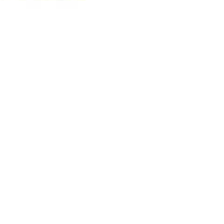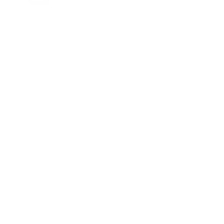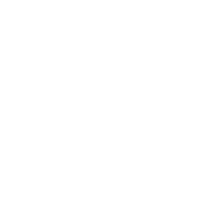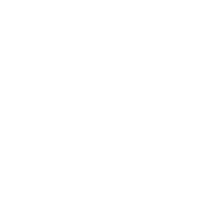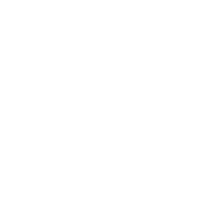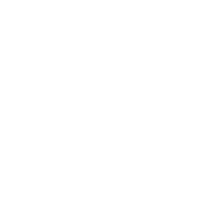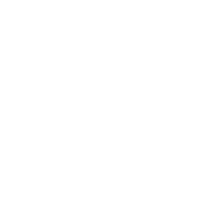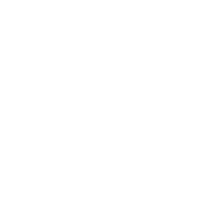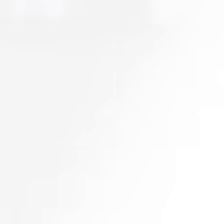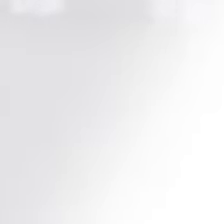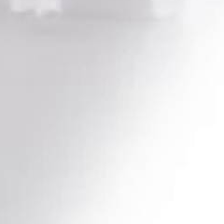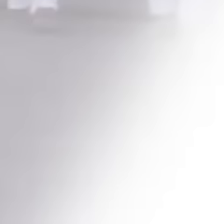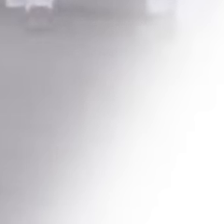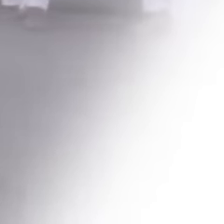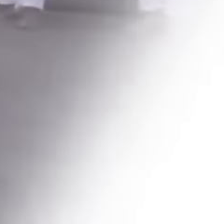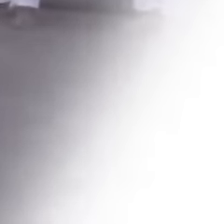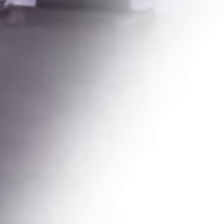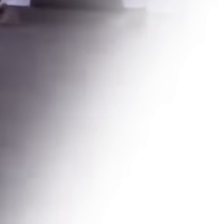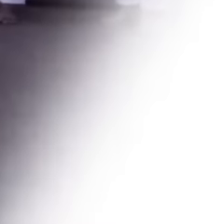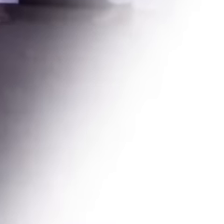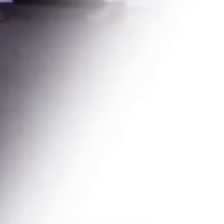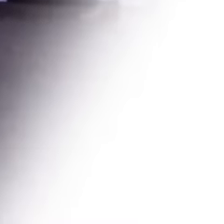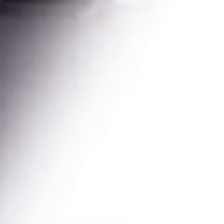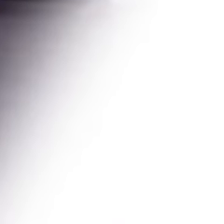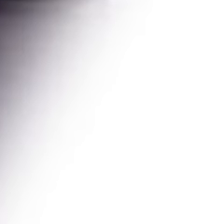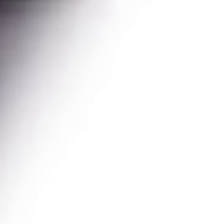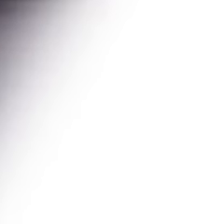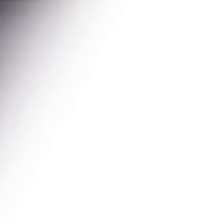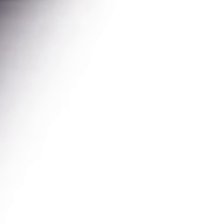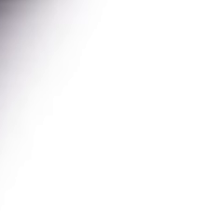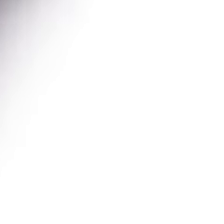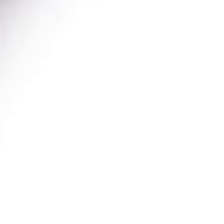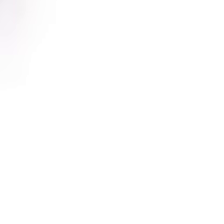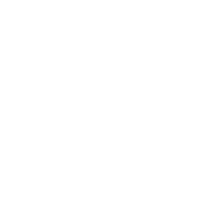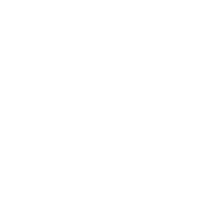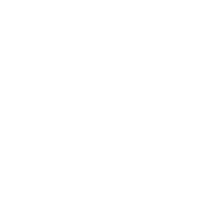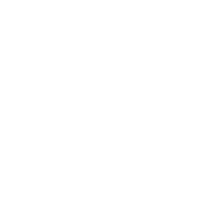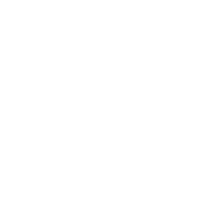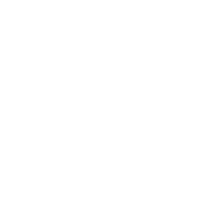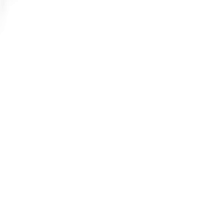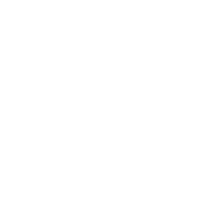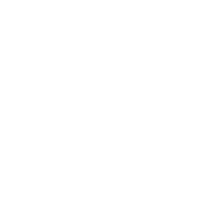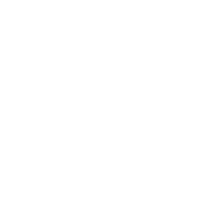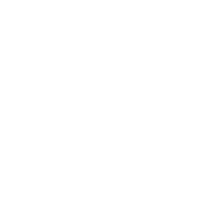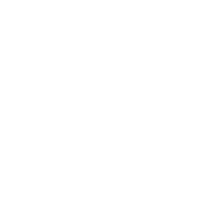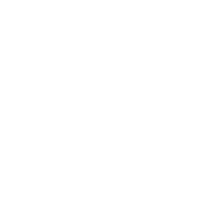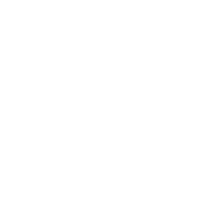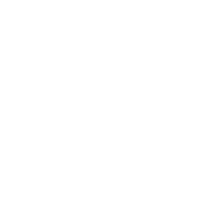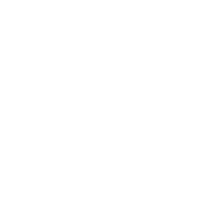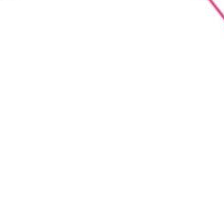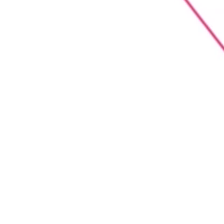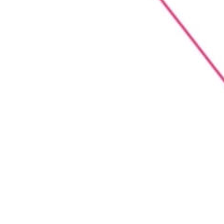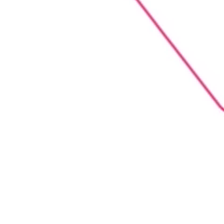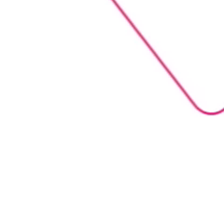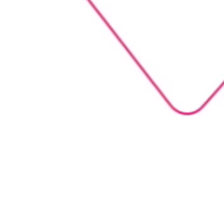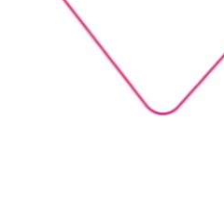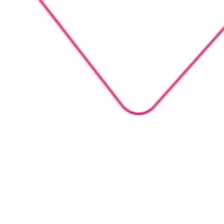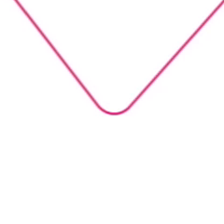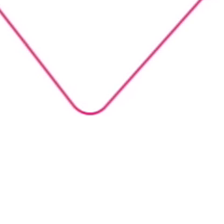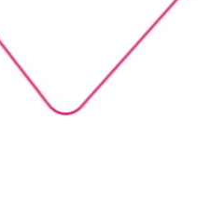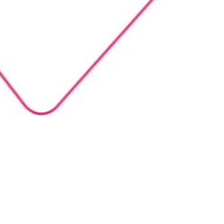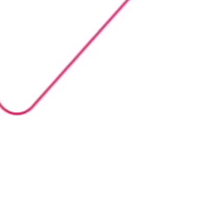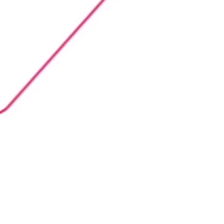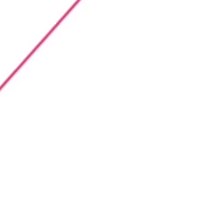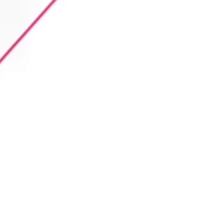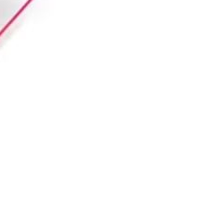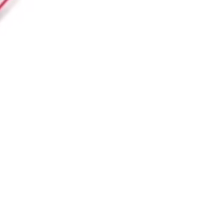obstáculos? A verdade é que essa linha não é assim tão linear. Inúmeros fatores internos e externos influenciam o